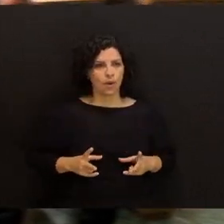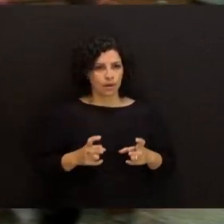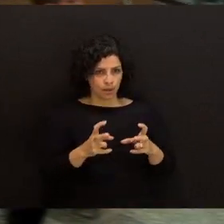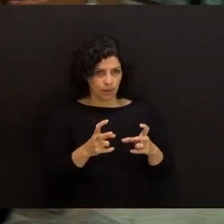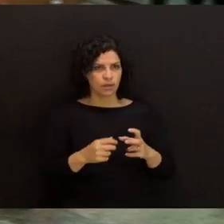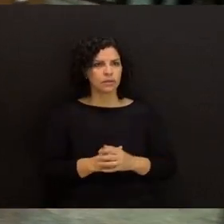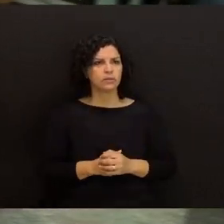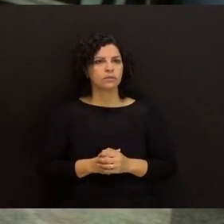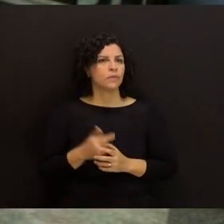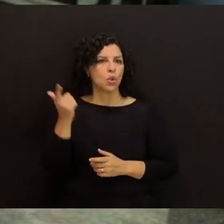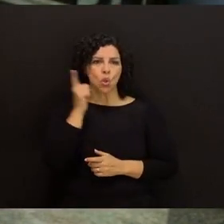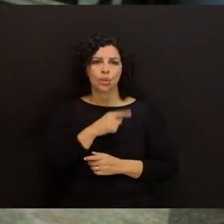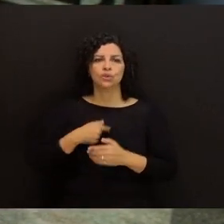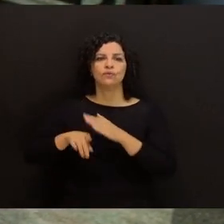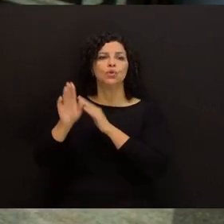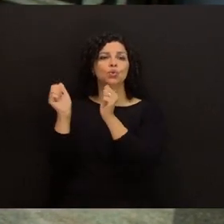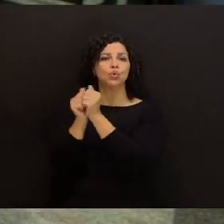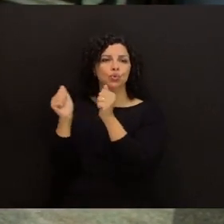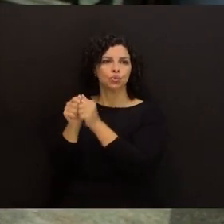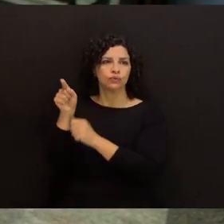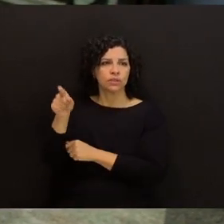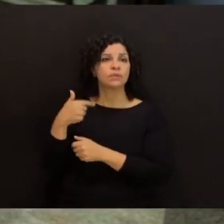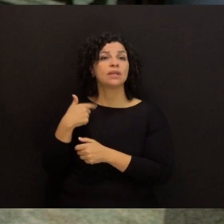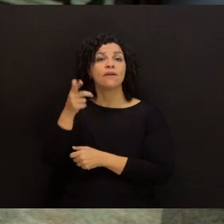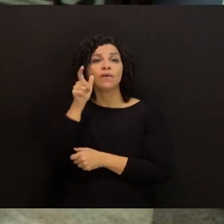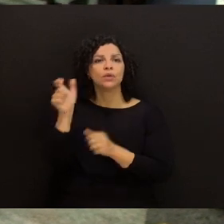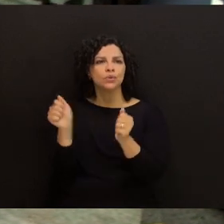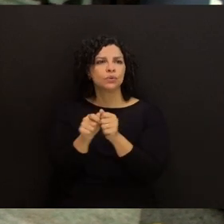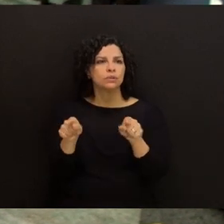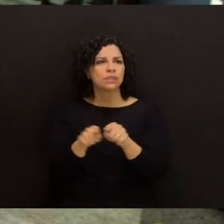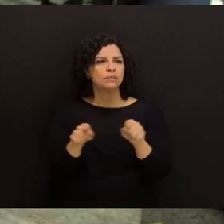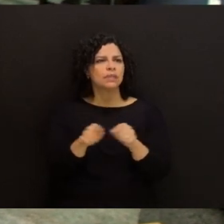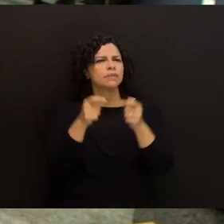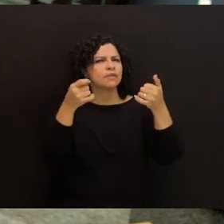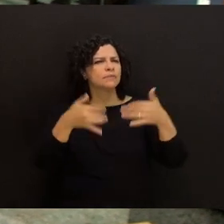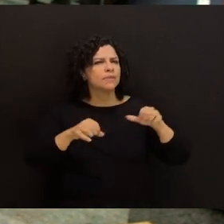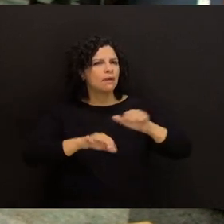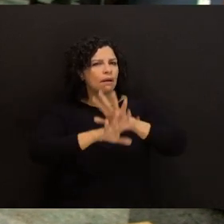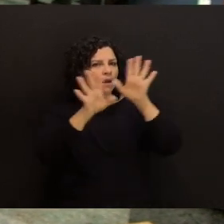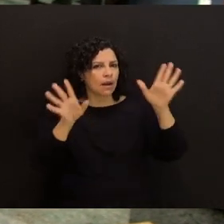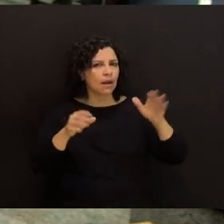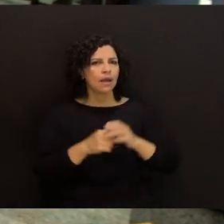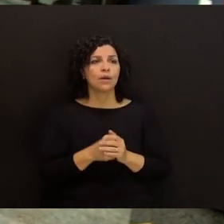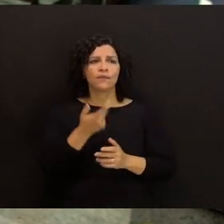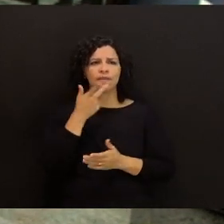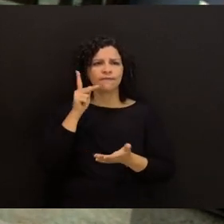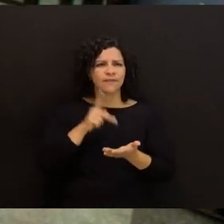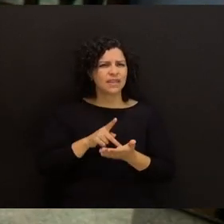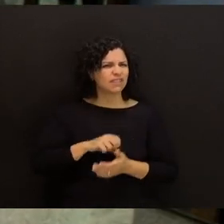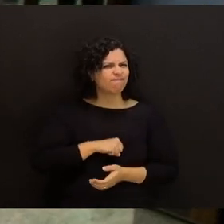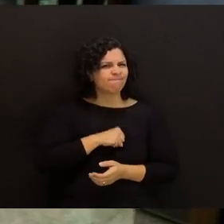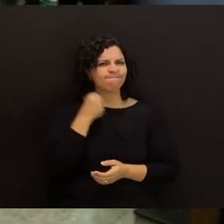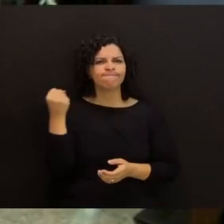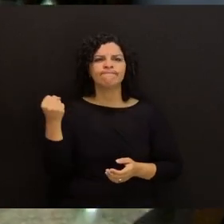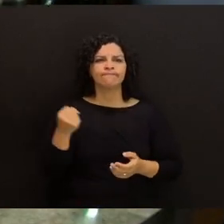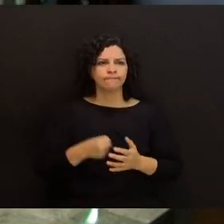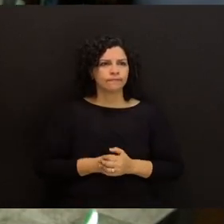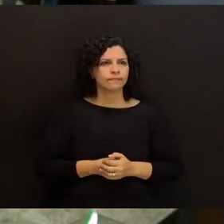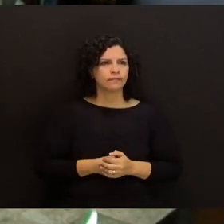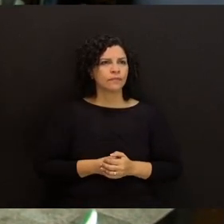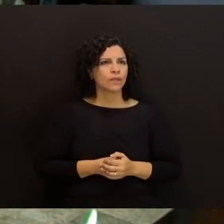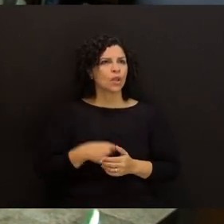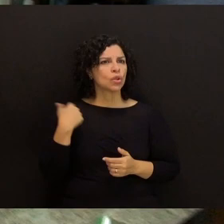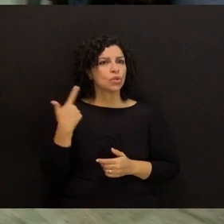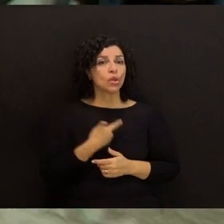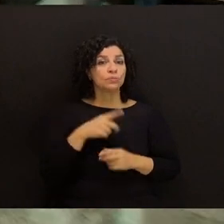não consegui na hora no local também que ele está junto também mas pode deixar frisado a minha indignação o que